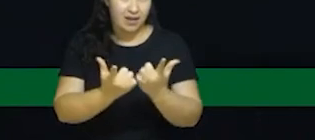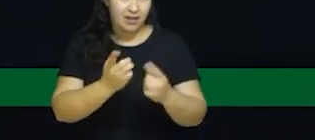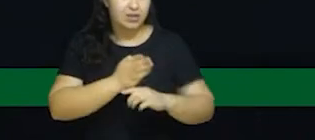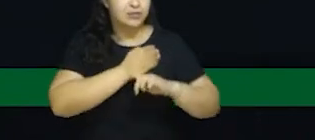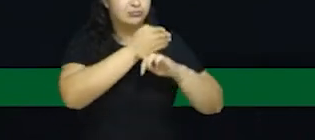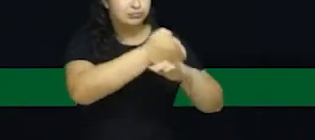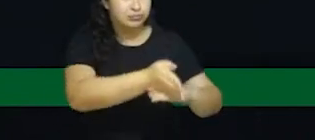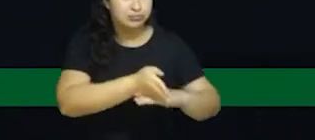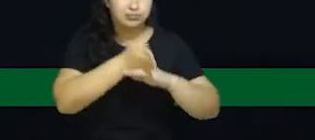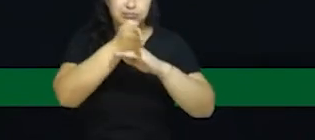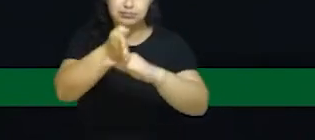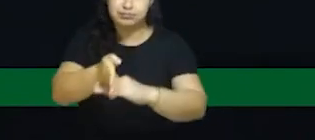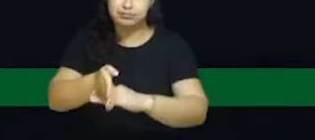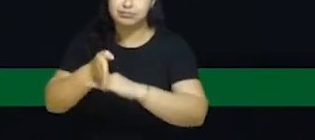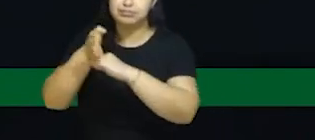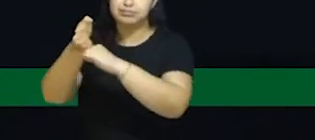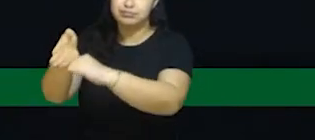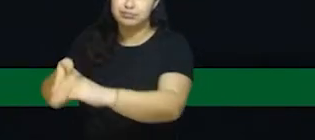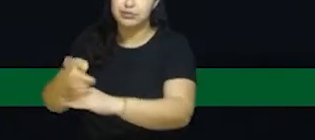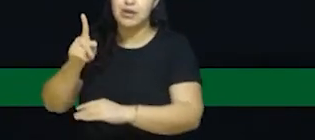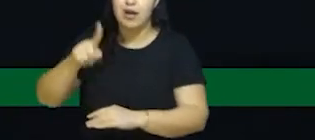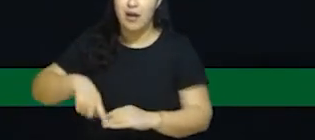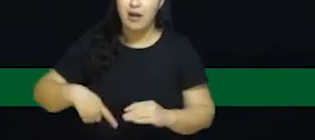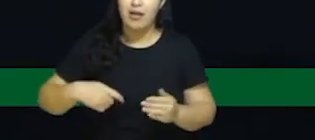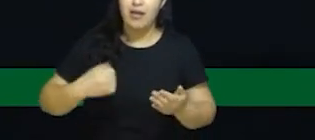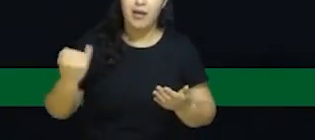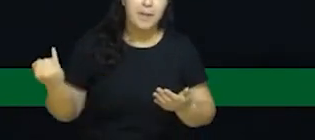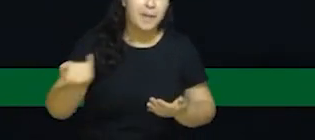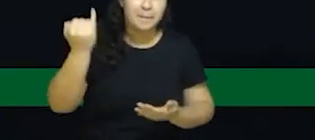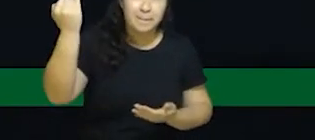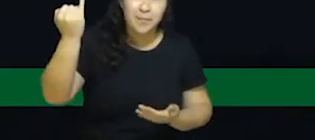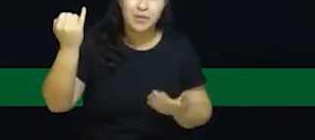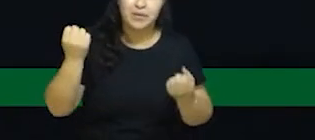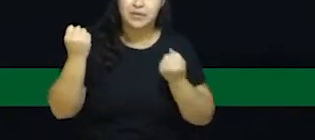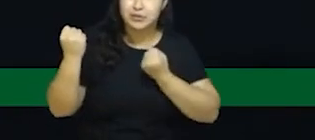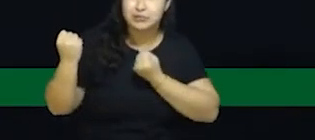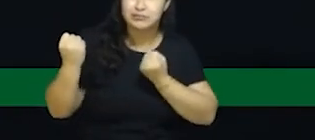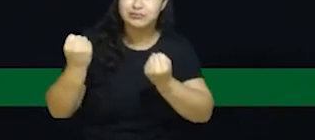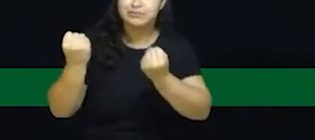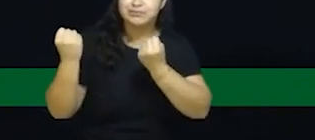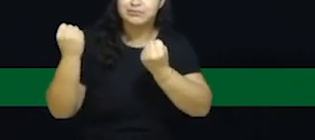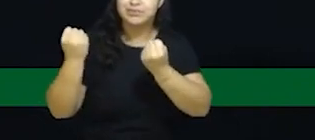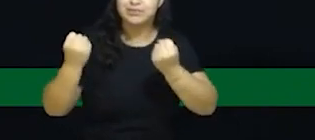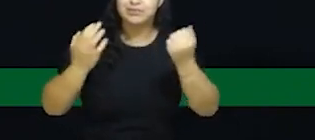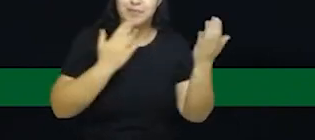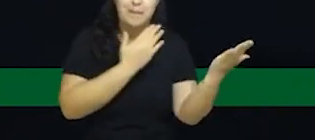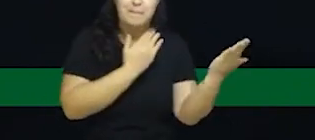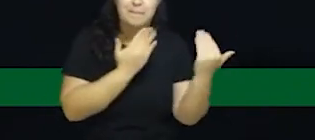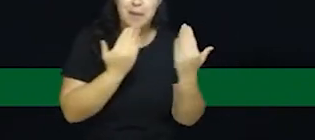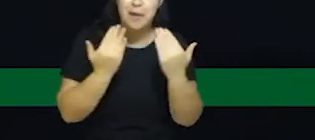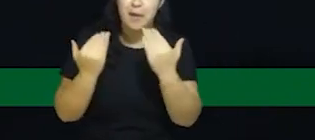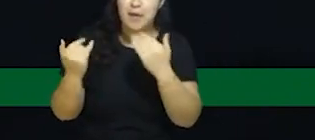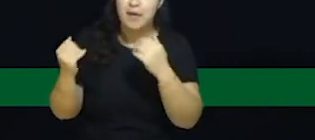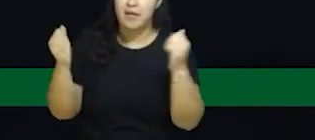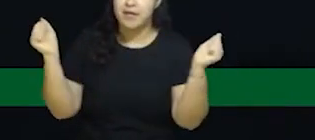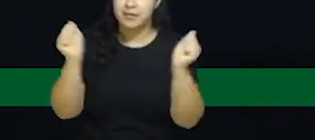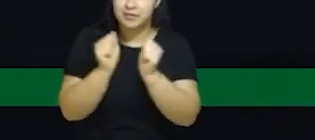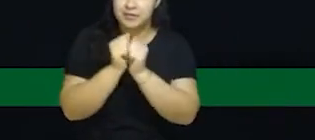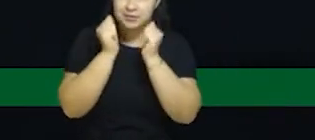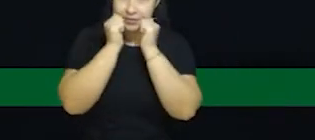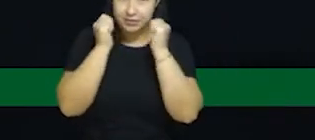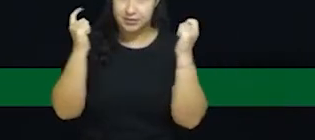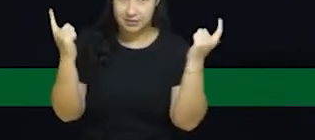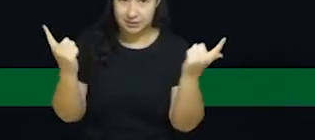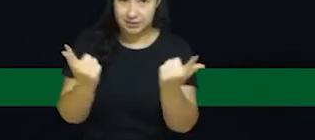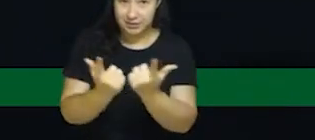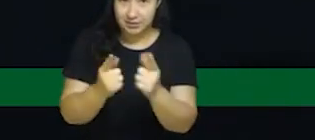A Alesc Itinerante, ela representa um marco muito importante no fortalecimento do nosso diálogo entre a Assembleia Legislativa